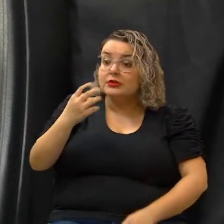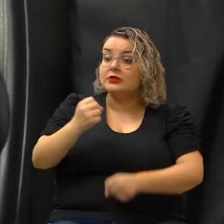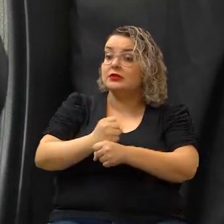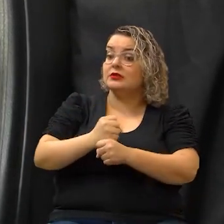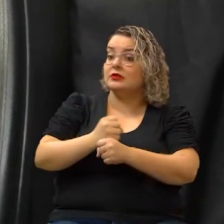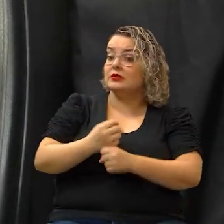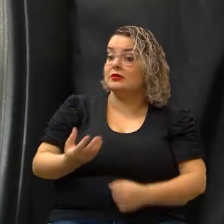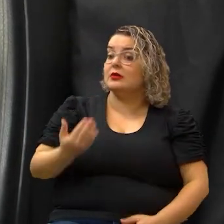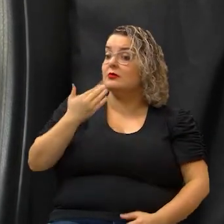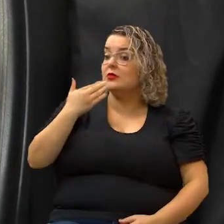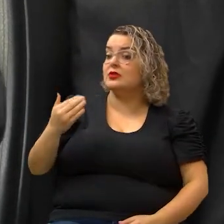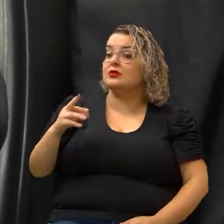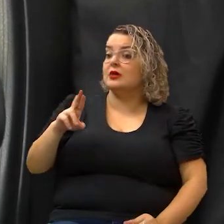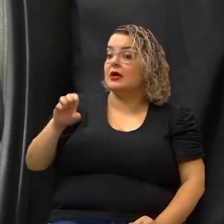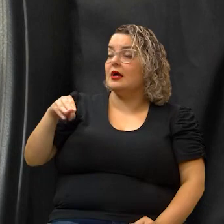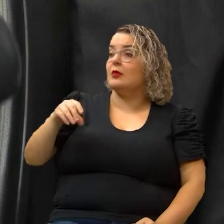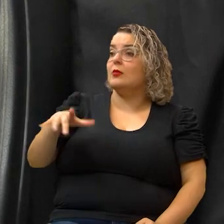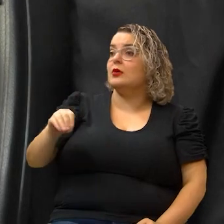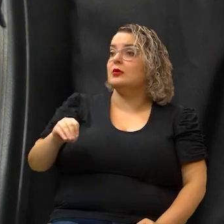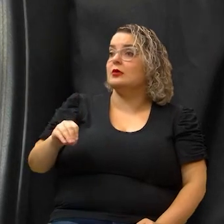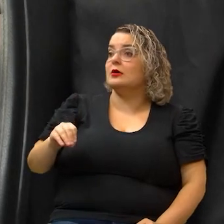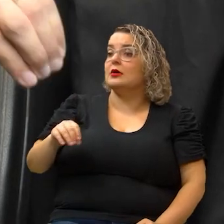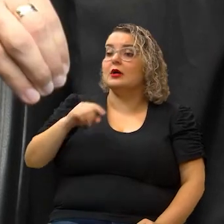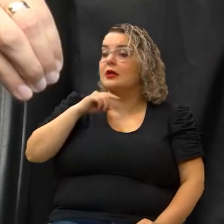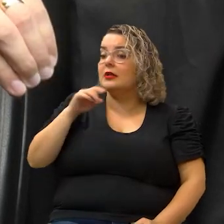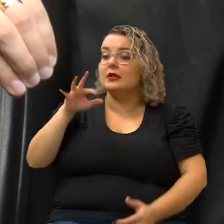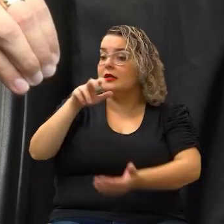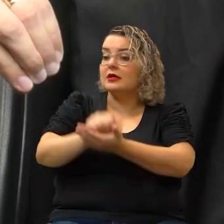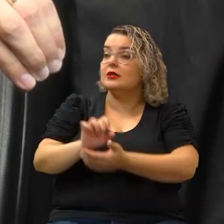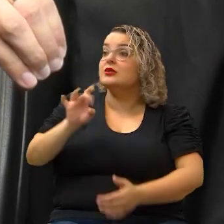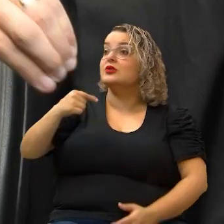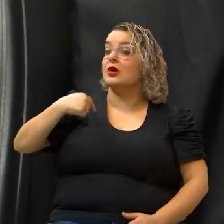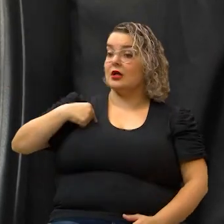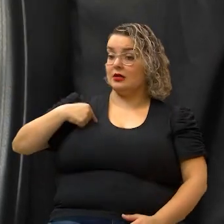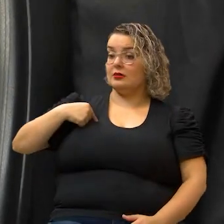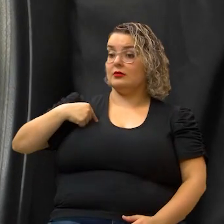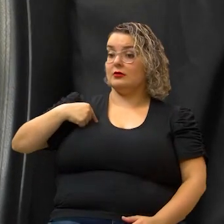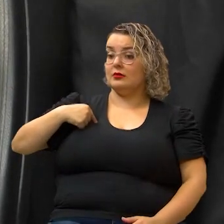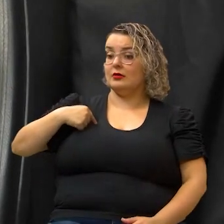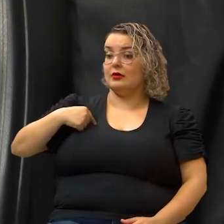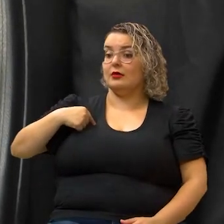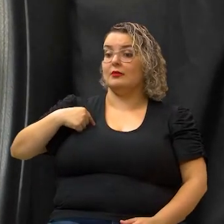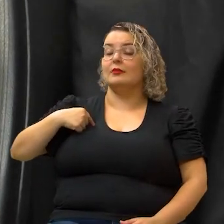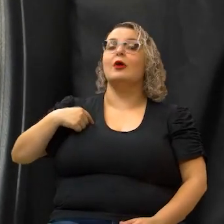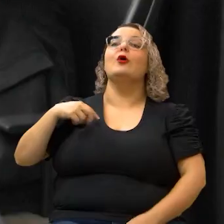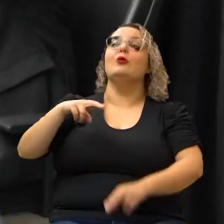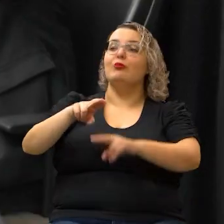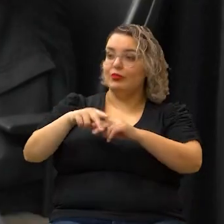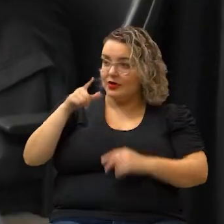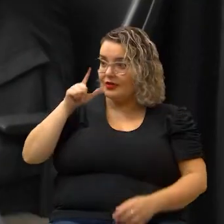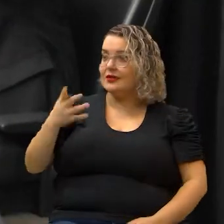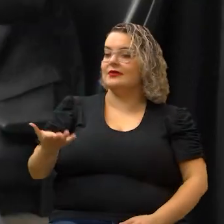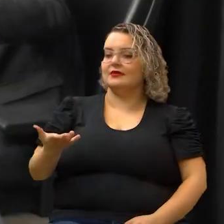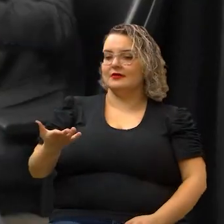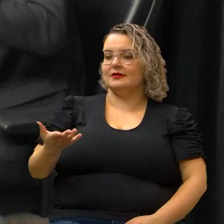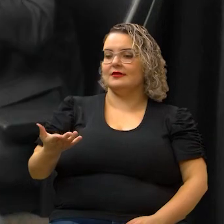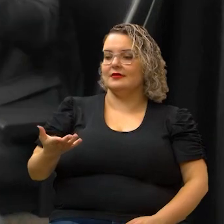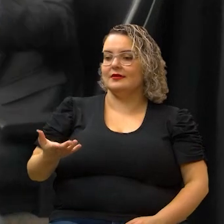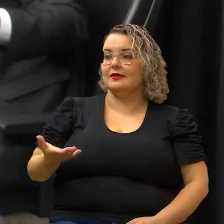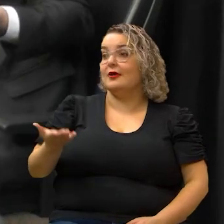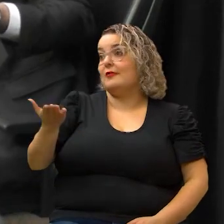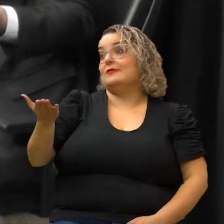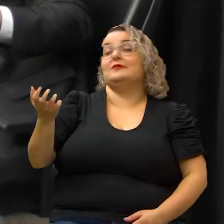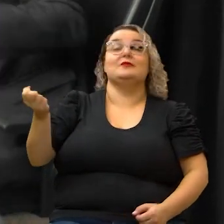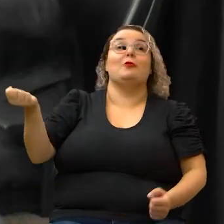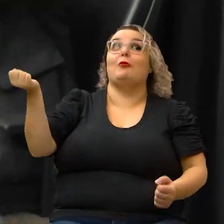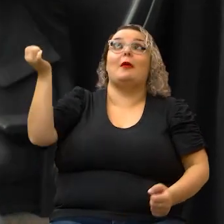ano, ele falou que ia pedir remoção, ninguém acreditou, ninguém se inscreveu, só eu. Por isso que eu consegui. Foi essa. Aí por isso que ela falou: nossa, você